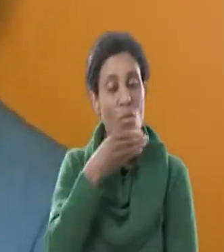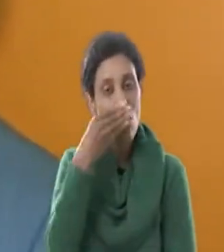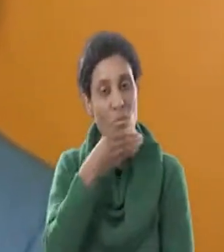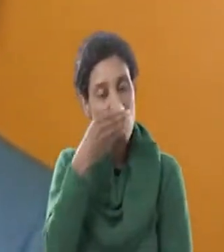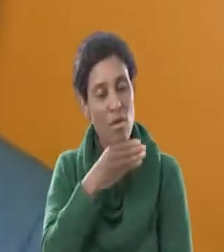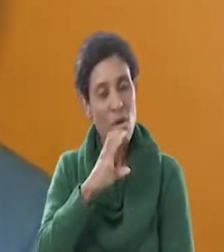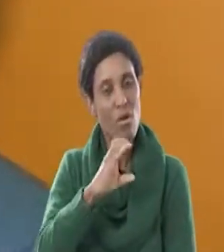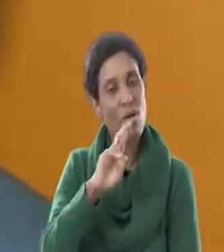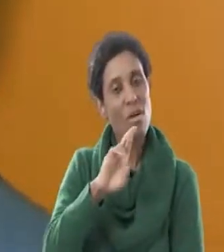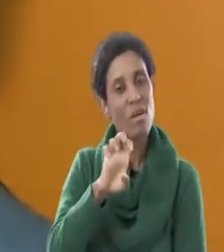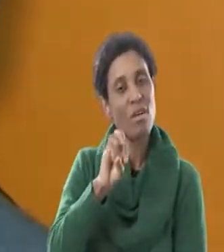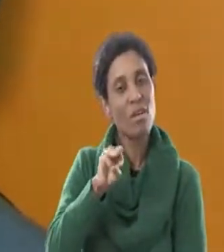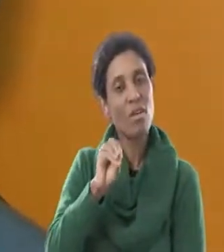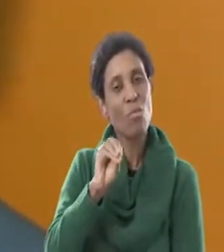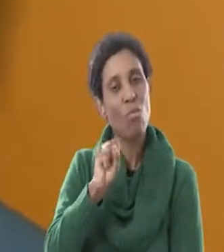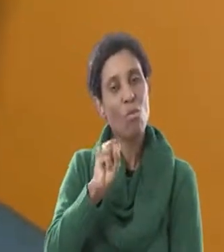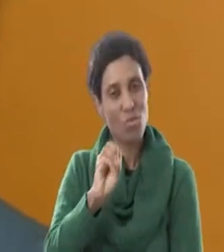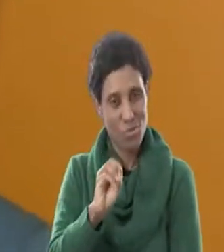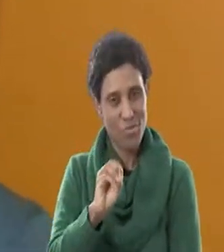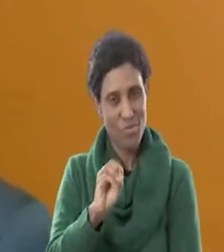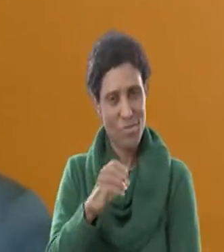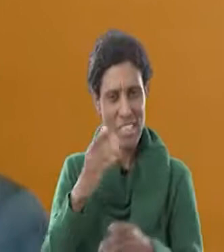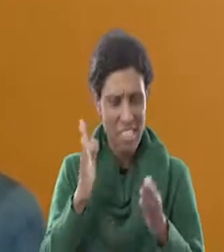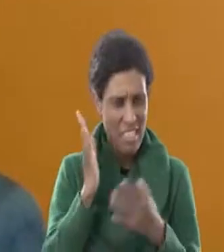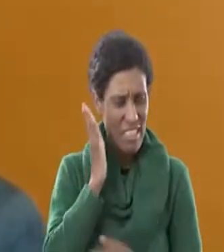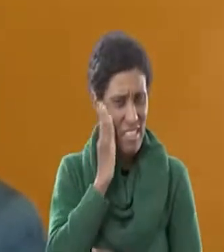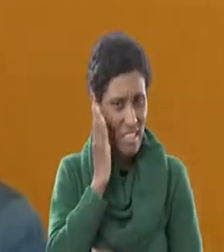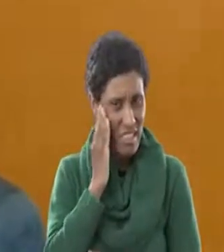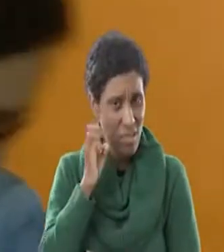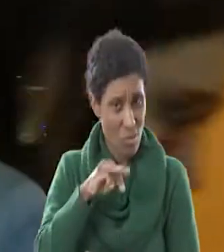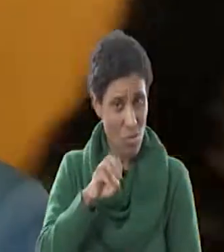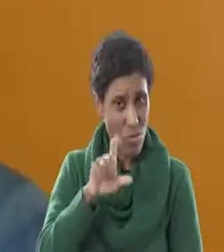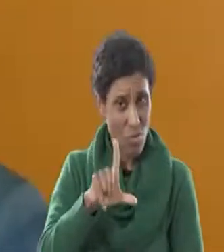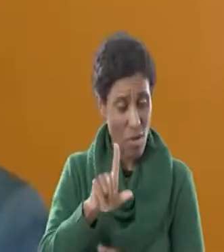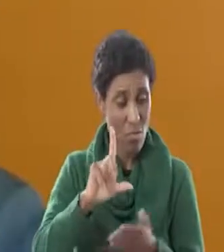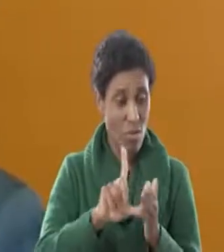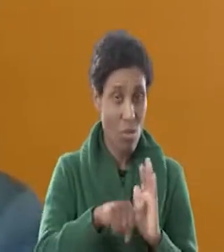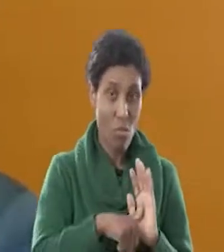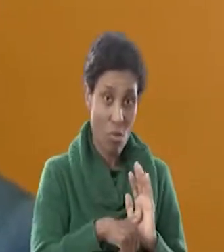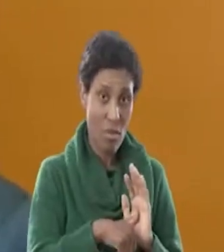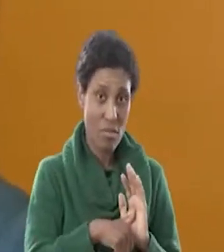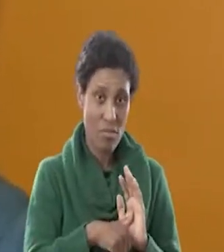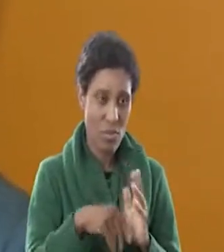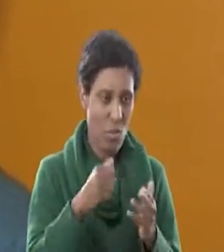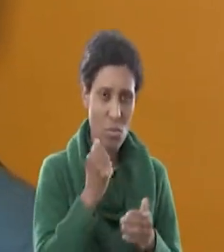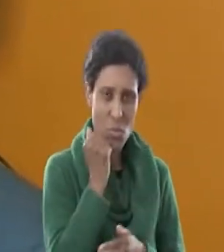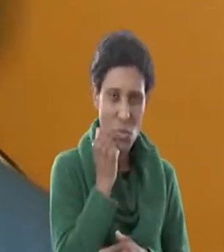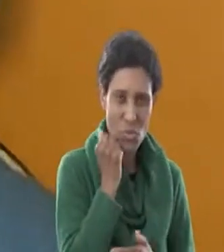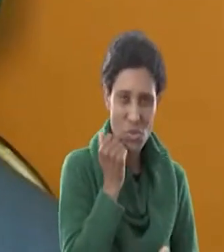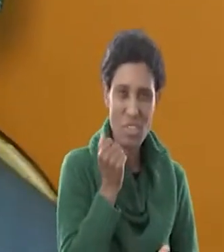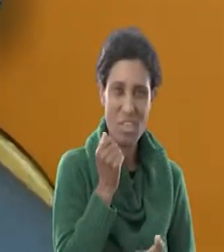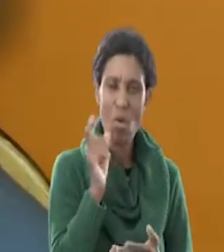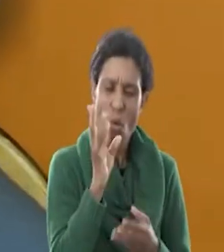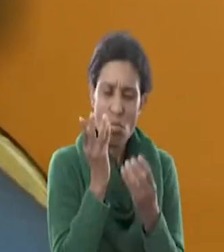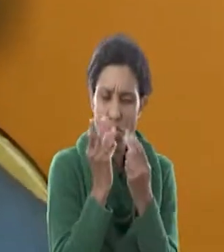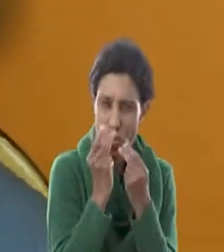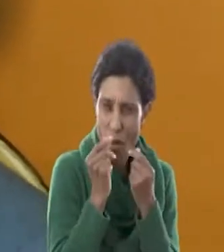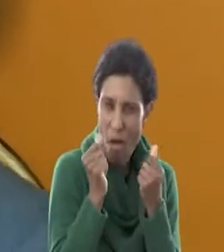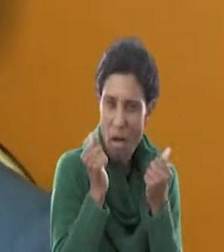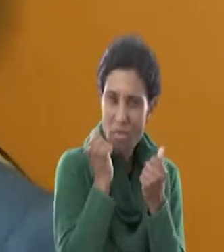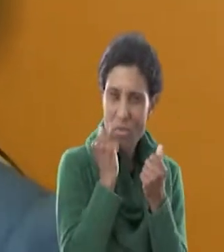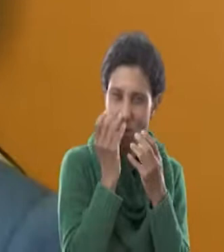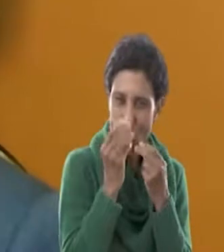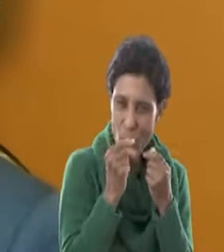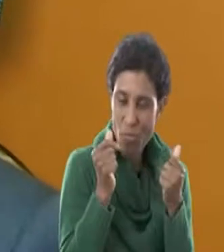Uhum. Normalmente quer sempre um mel líquido. Uhum. Você sabe que os mel, de um modo geral, eles cristalizam. Isso. Alguns cristalizam bem